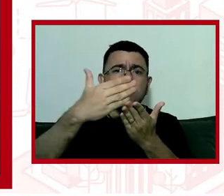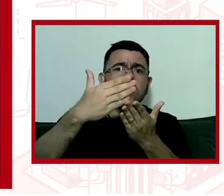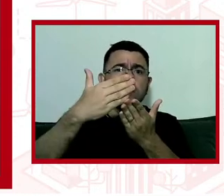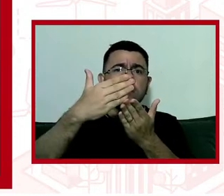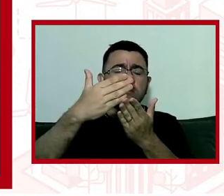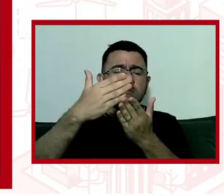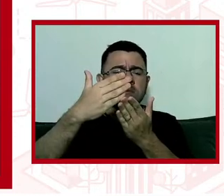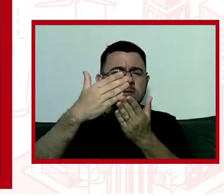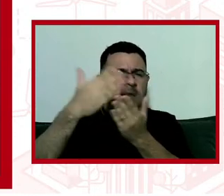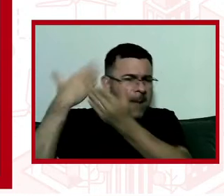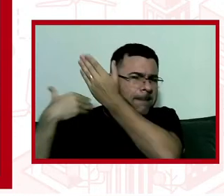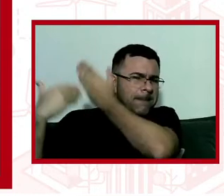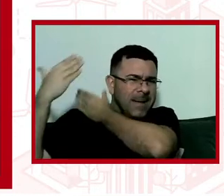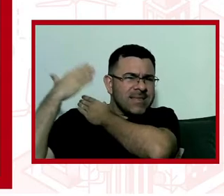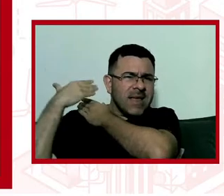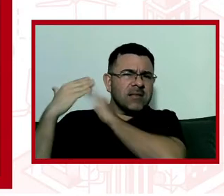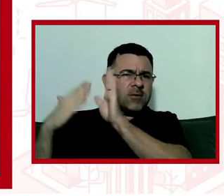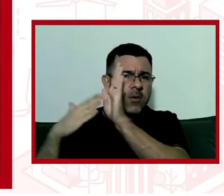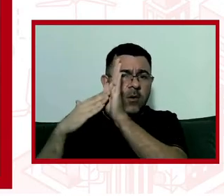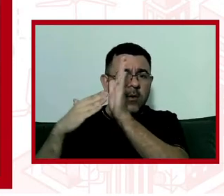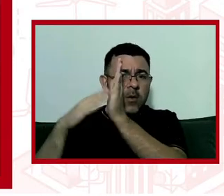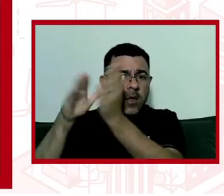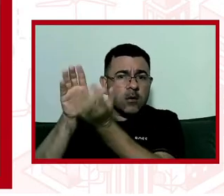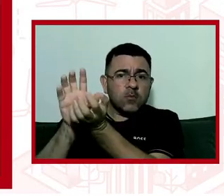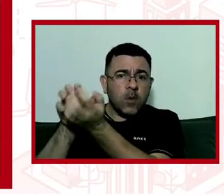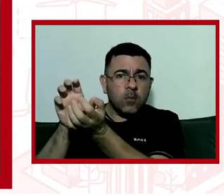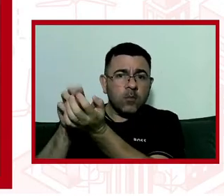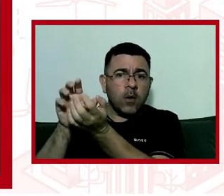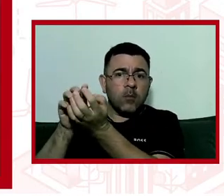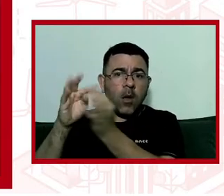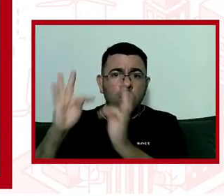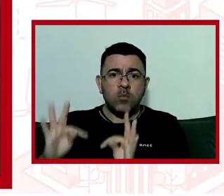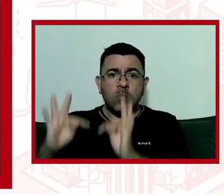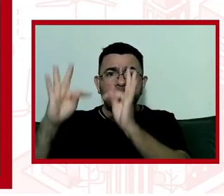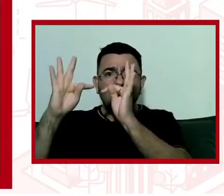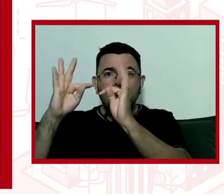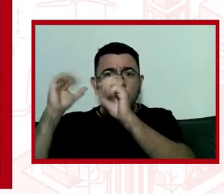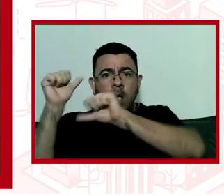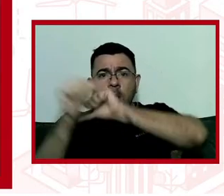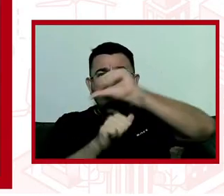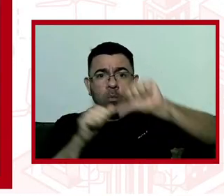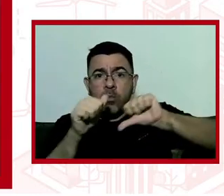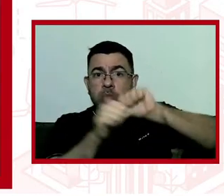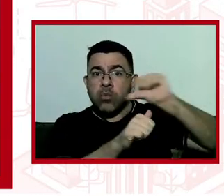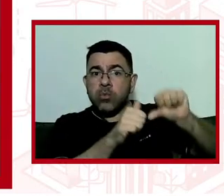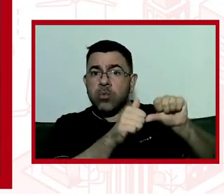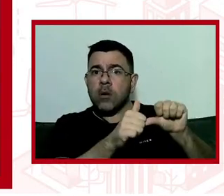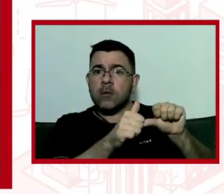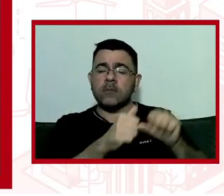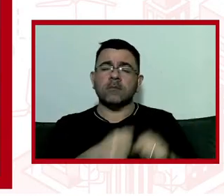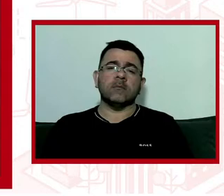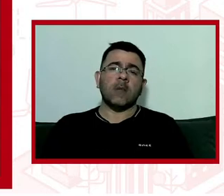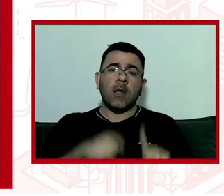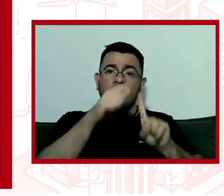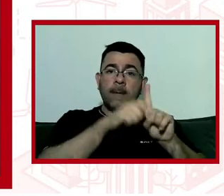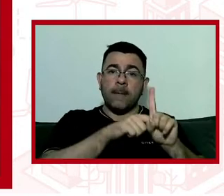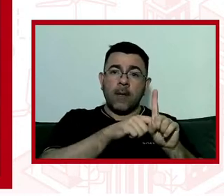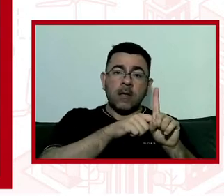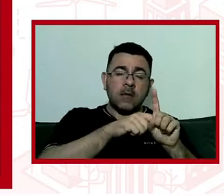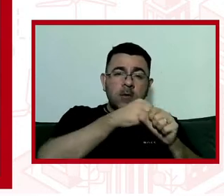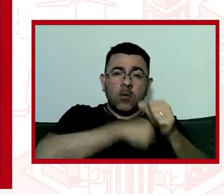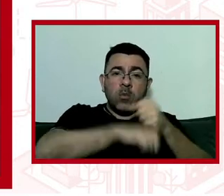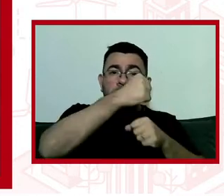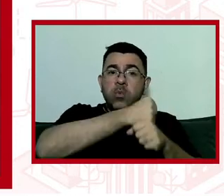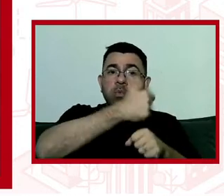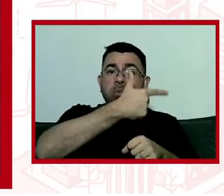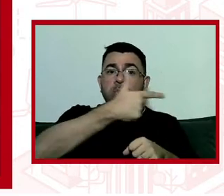transformação digital ele tem uma marca essa marca foi no mês de janeiro de 2021 quando nós